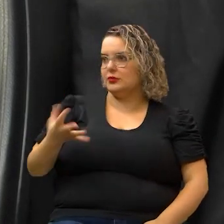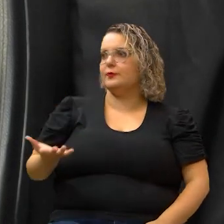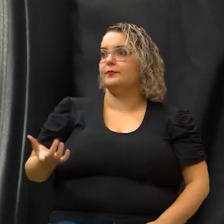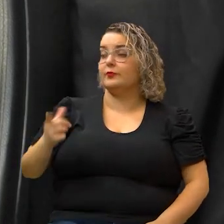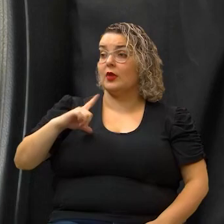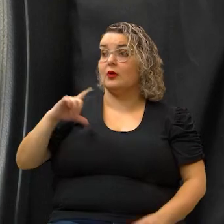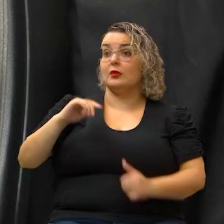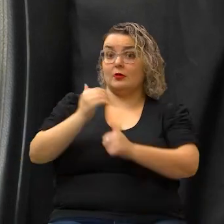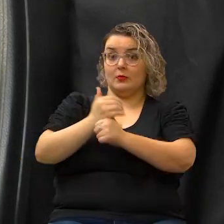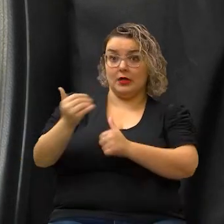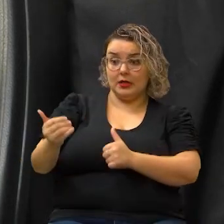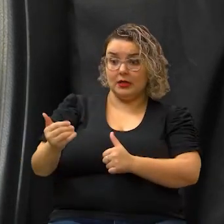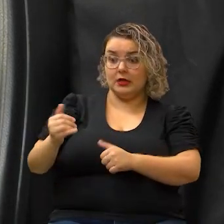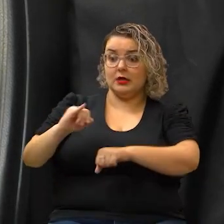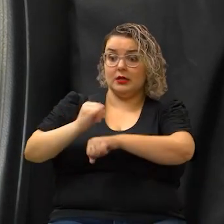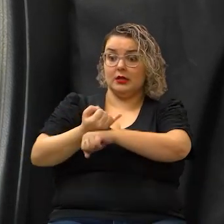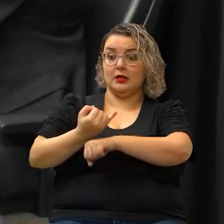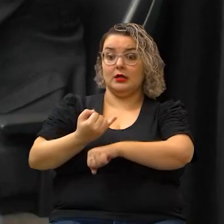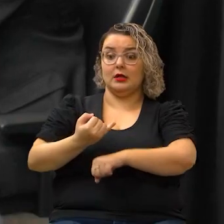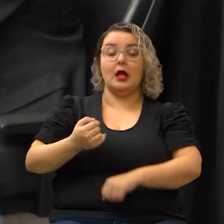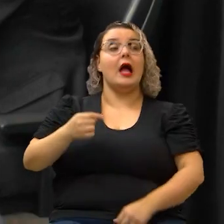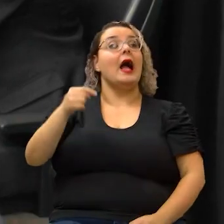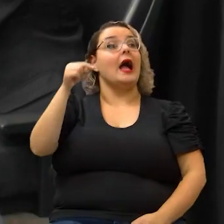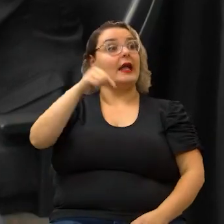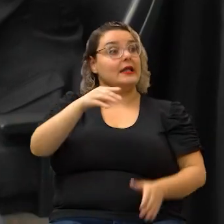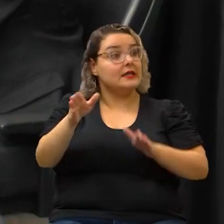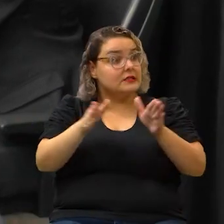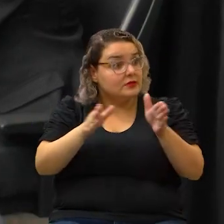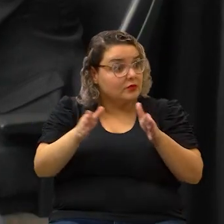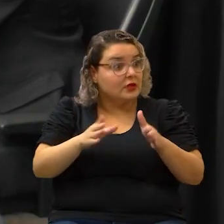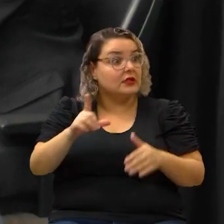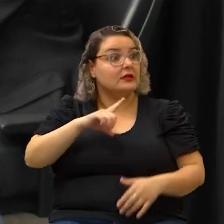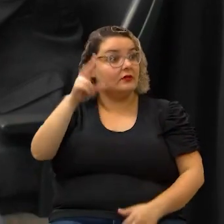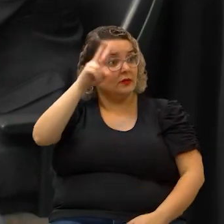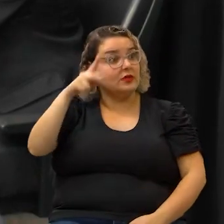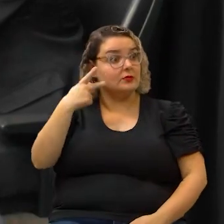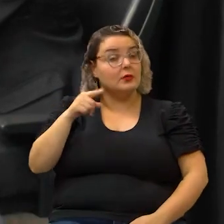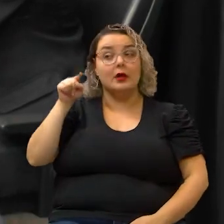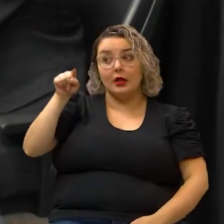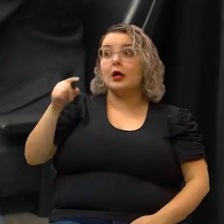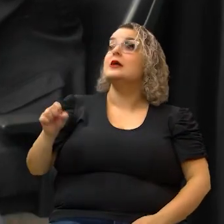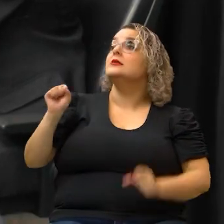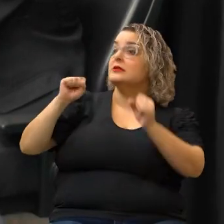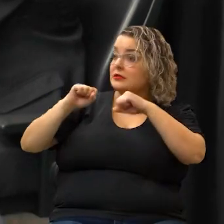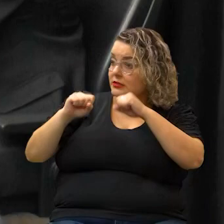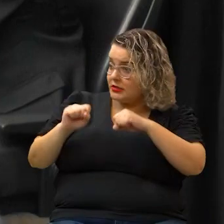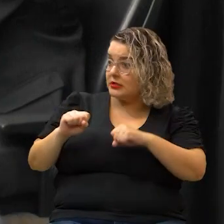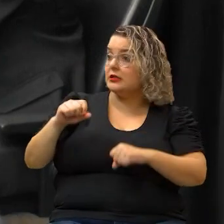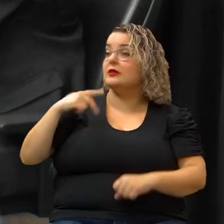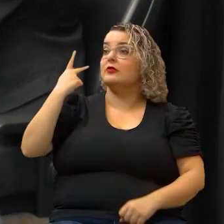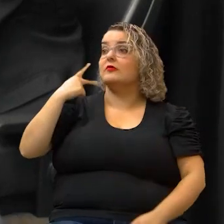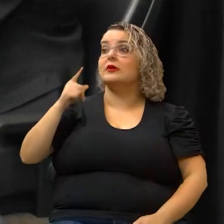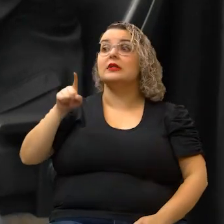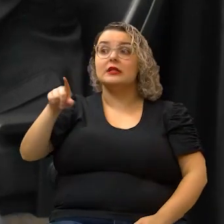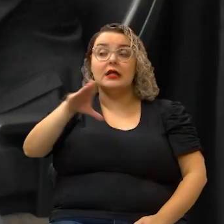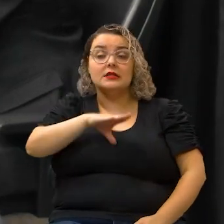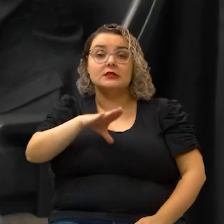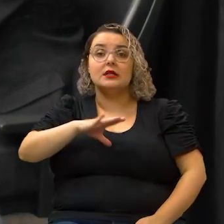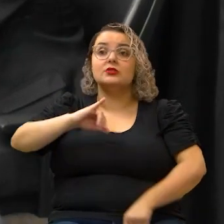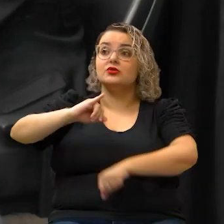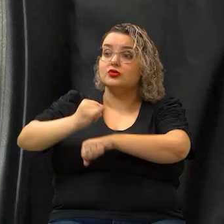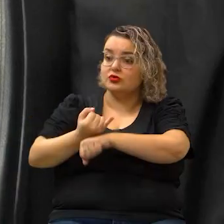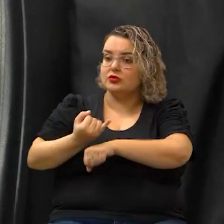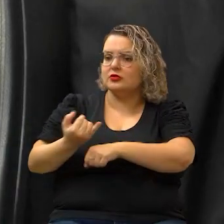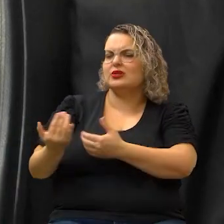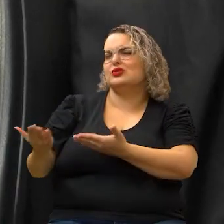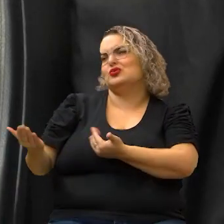tenho um mandato em Jundiaí, né? Além dos 4 aqui. Nesse período ainda teve uma história política. Eu fui eleito vereador na cidade de Jundiaí.